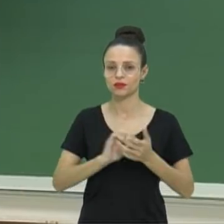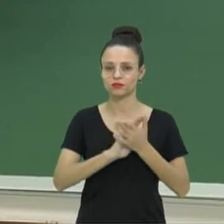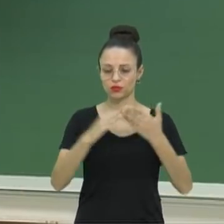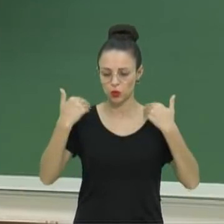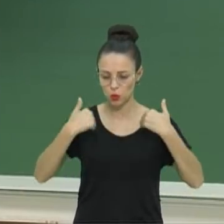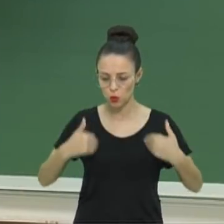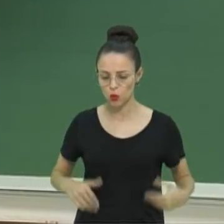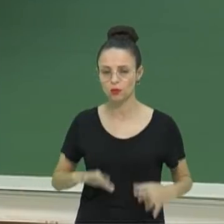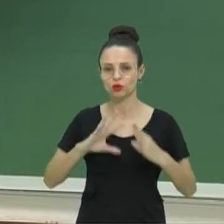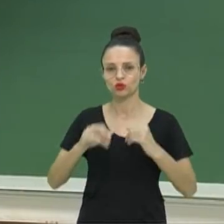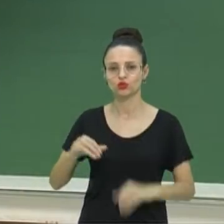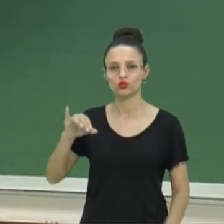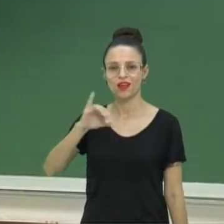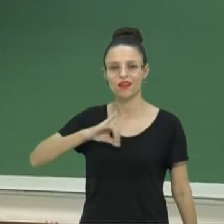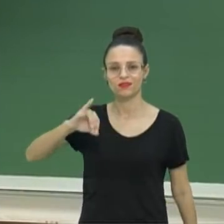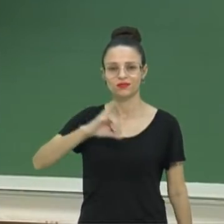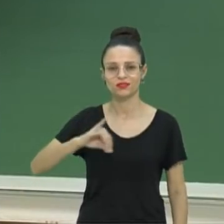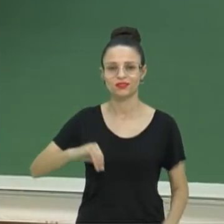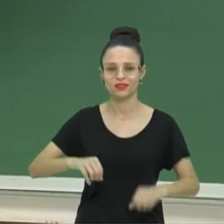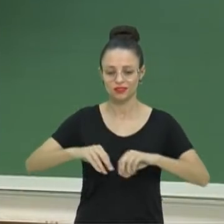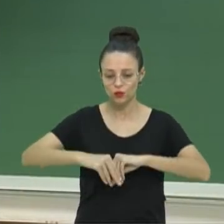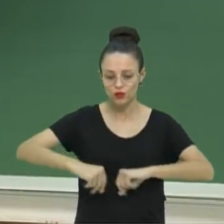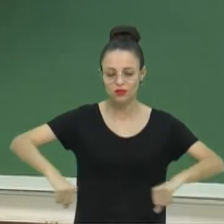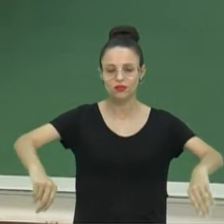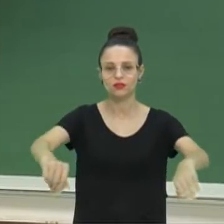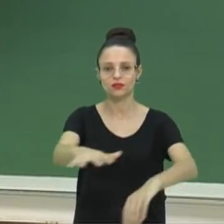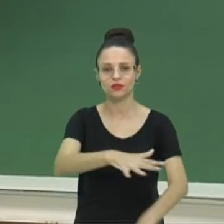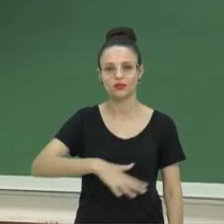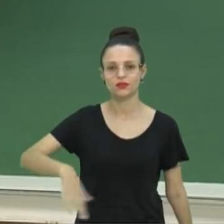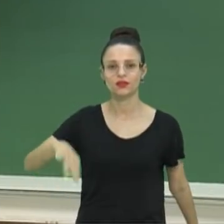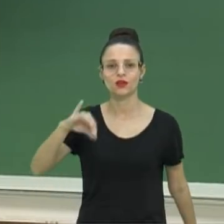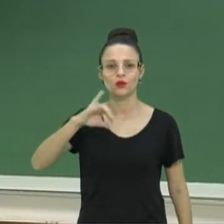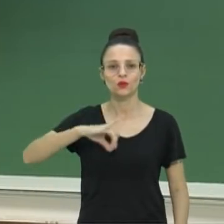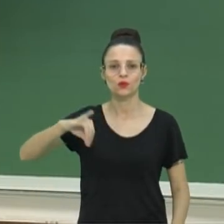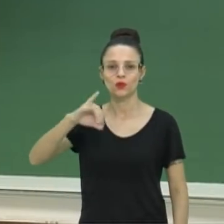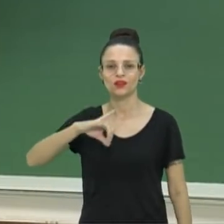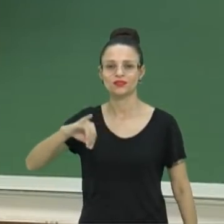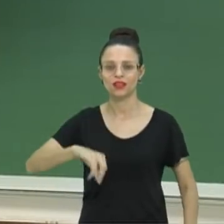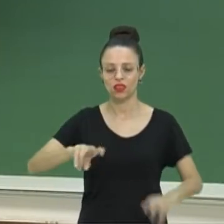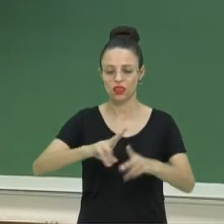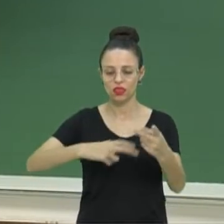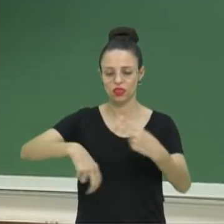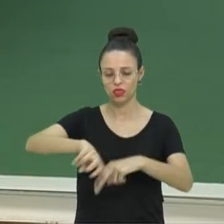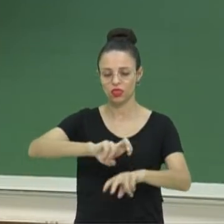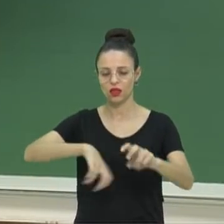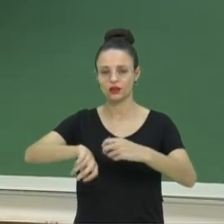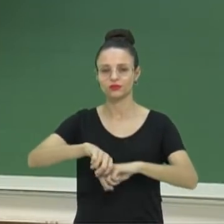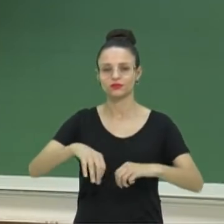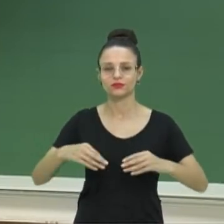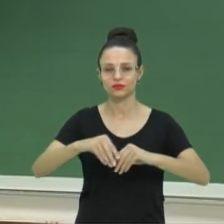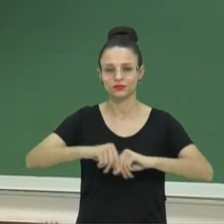ali, como a luta acontecia em terra, né, então provavelmente o azeite juntava um monte de terra e a situação